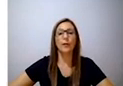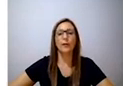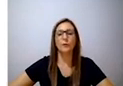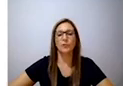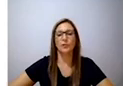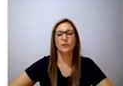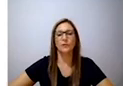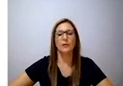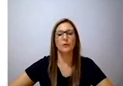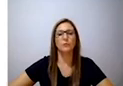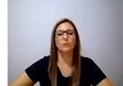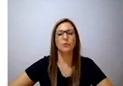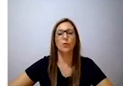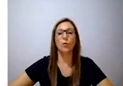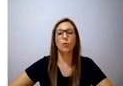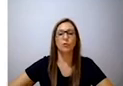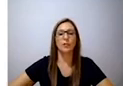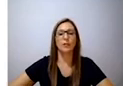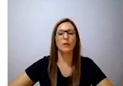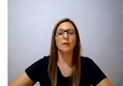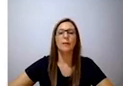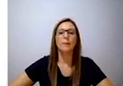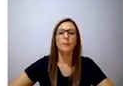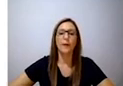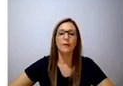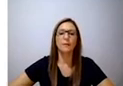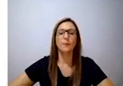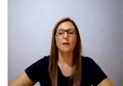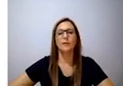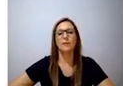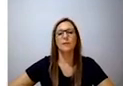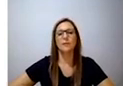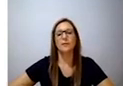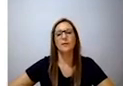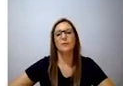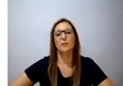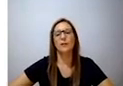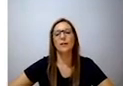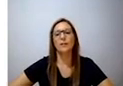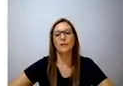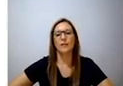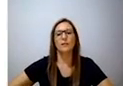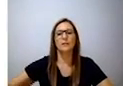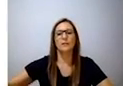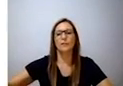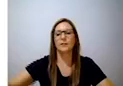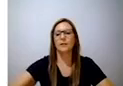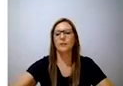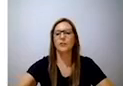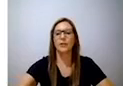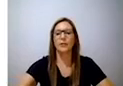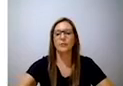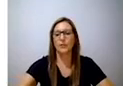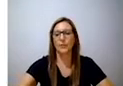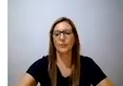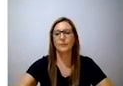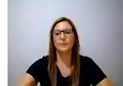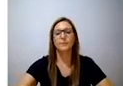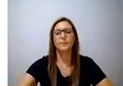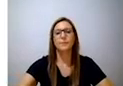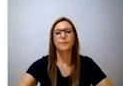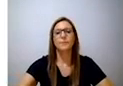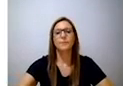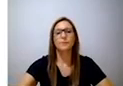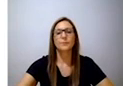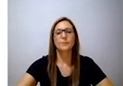qualquer motivo de saúde ou rotina, peça para fazer os exames de HIV e sífilis. É um direito seu.